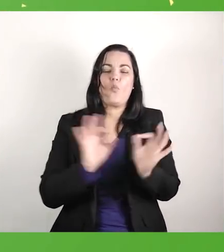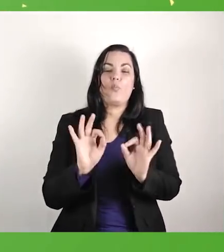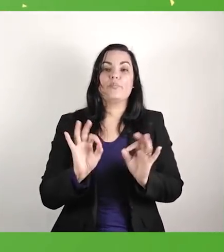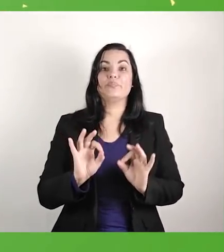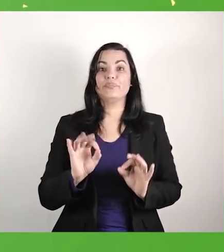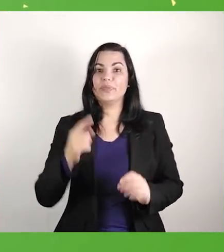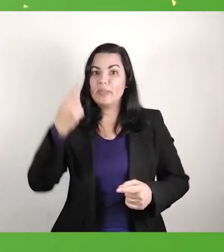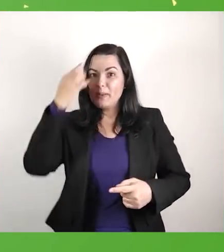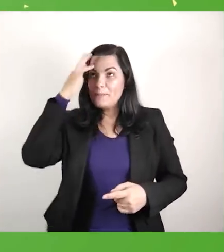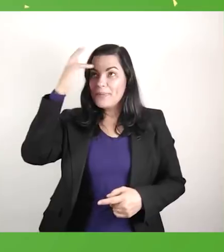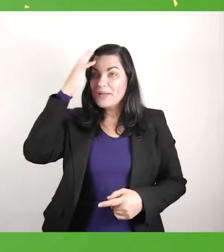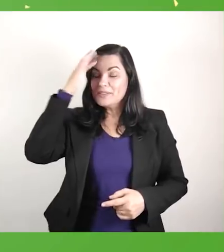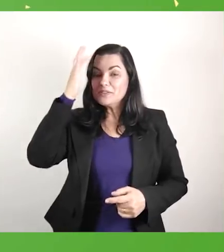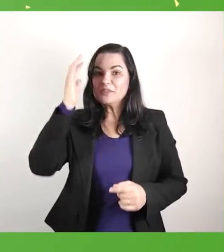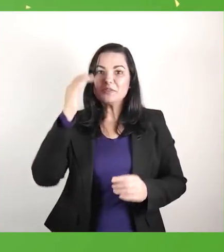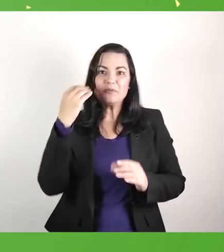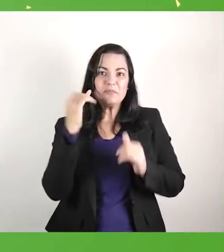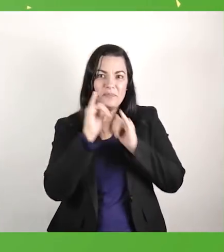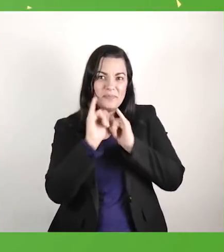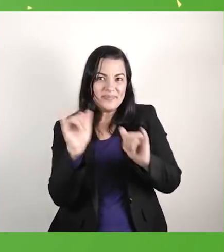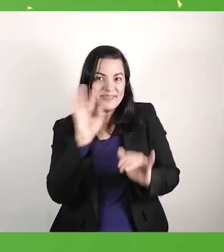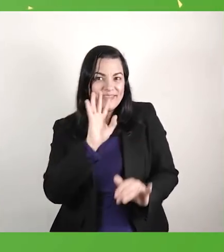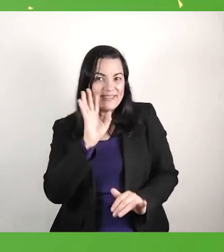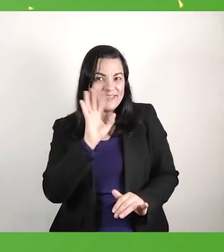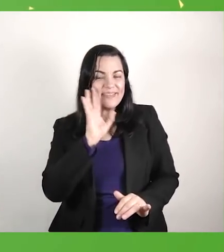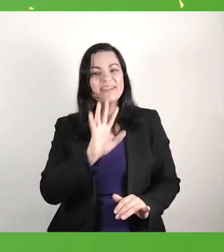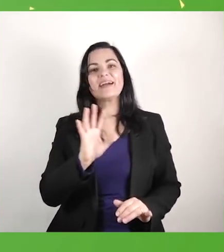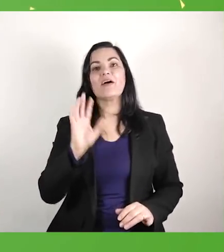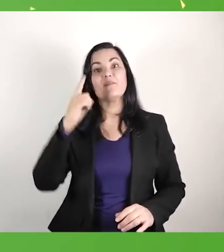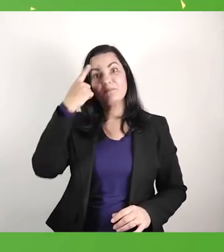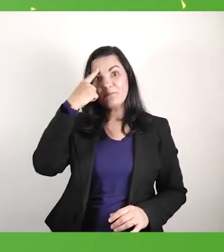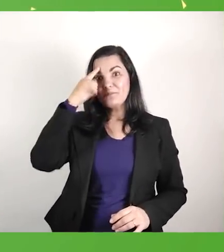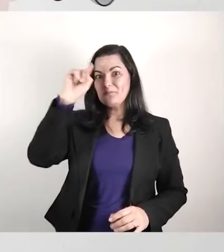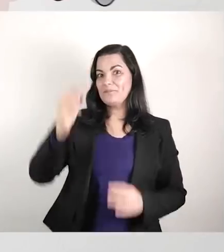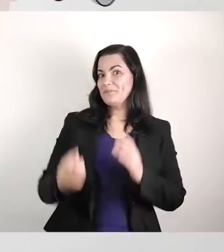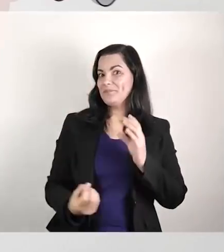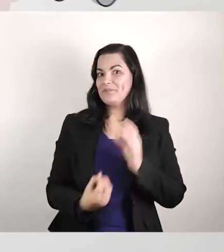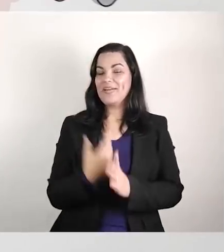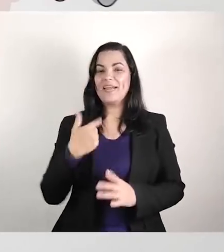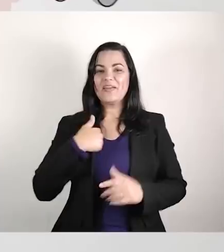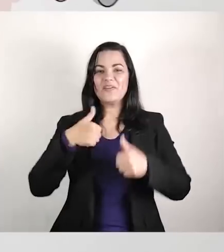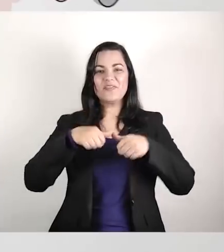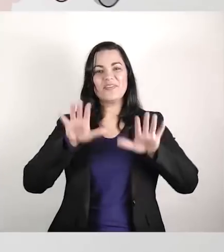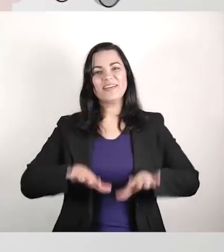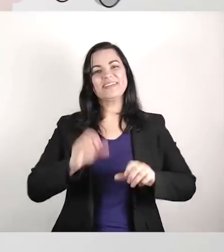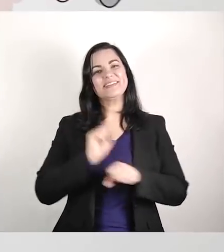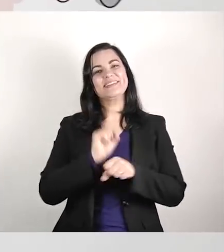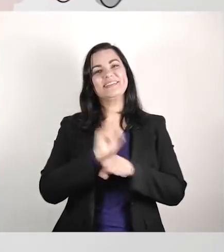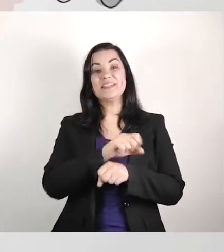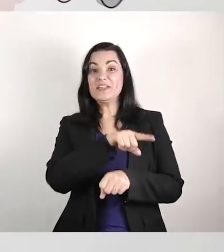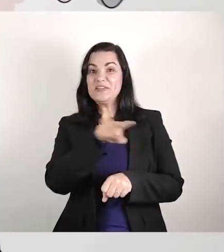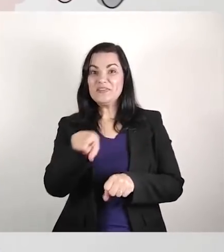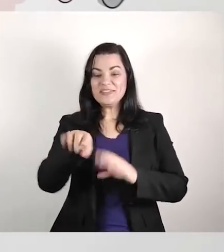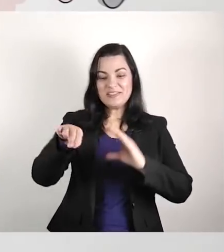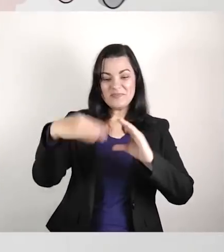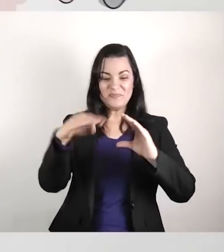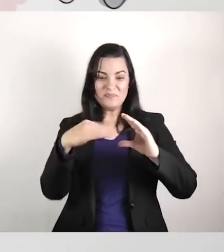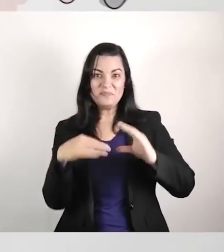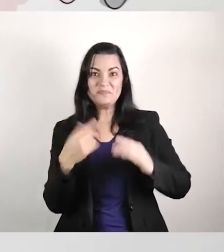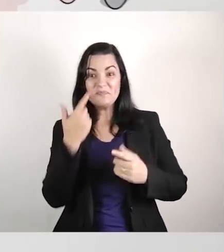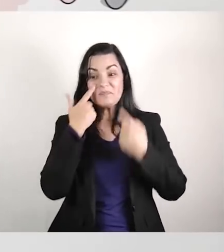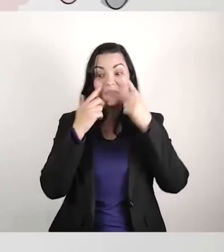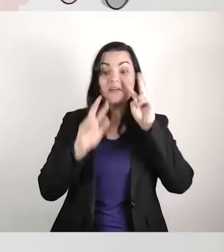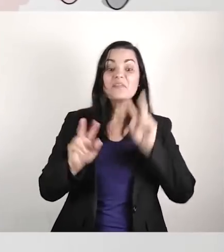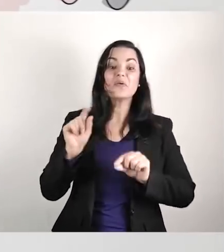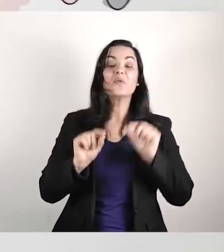uma mensagem bem caprichada, bem criativa e eu vou ficar aqui esperando para ver os recursos